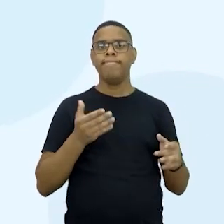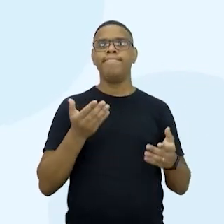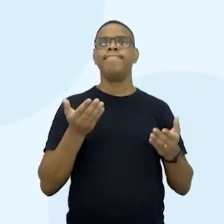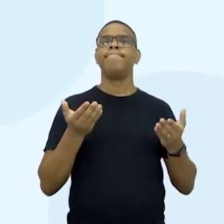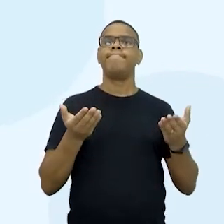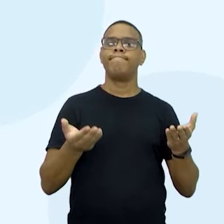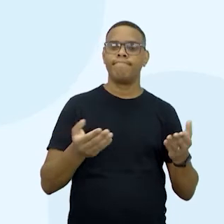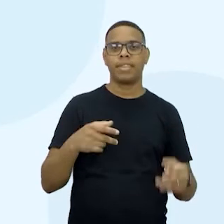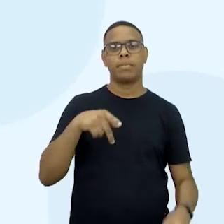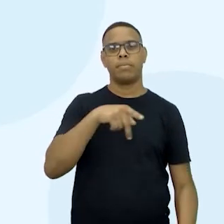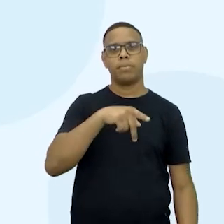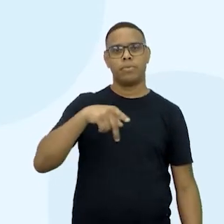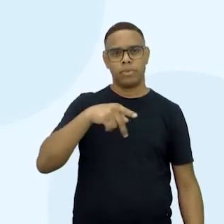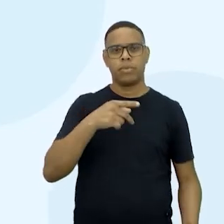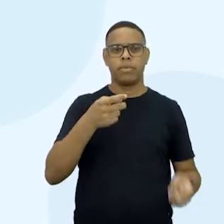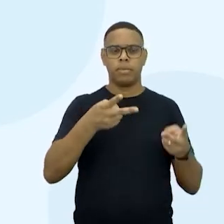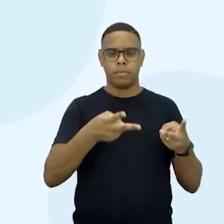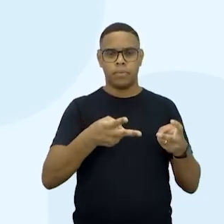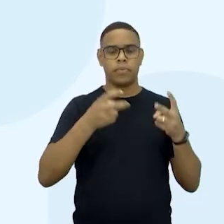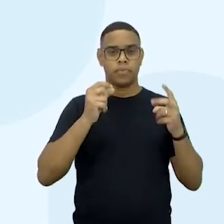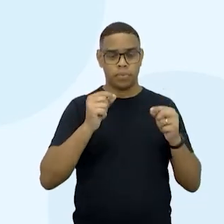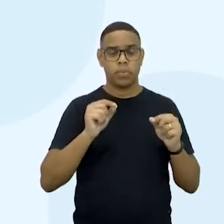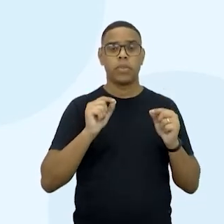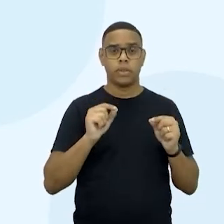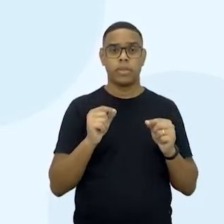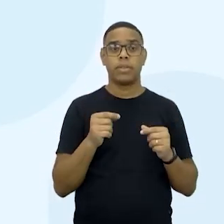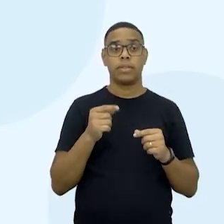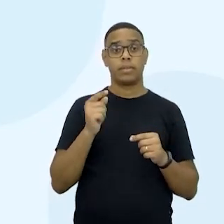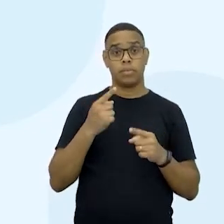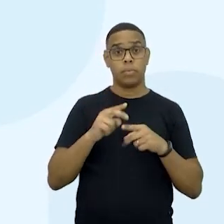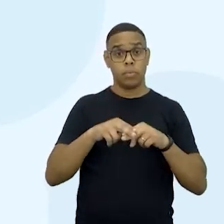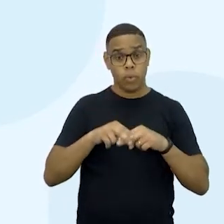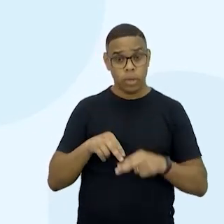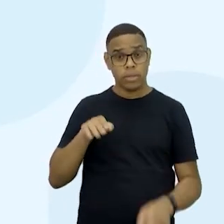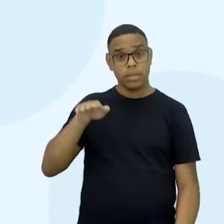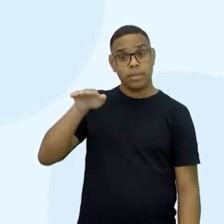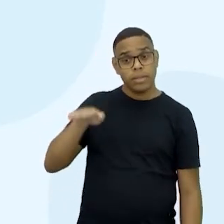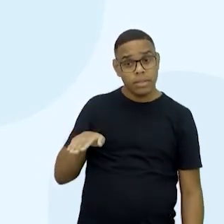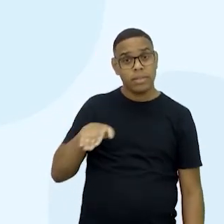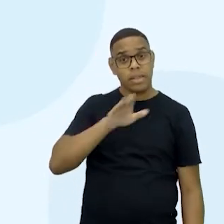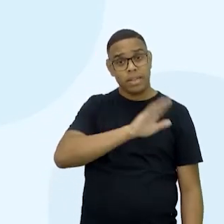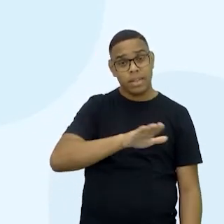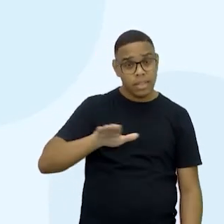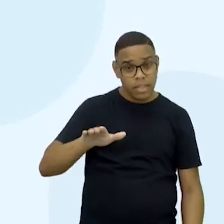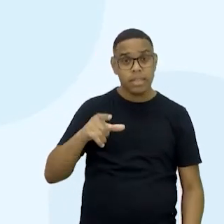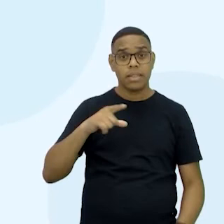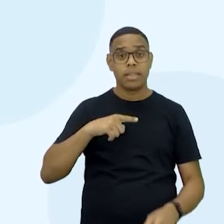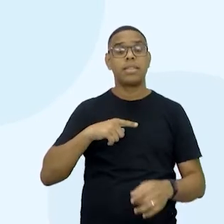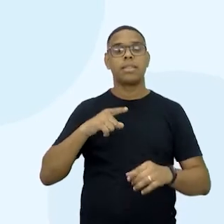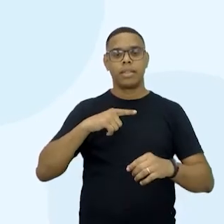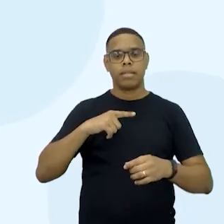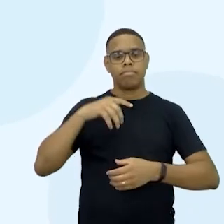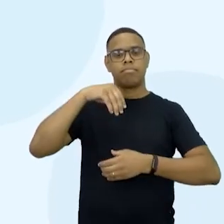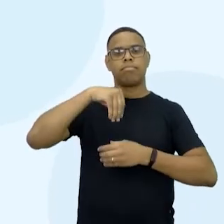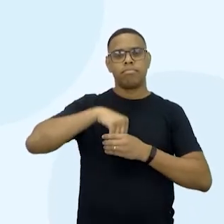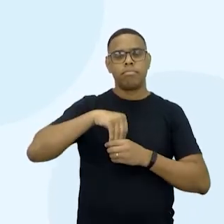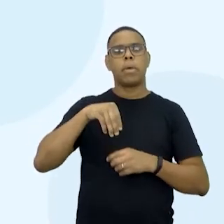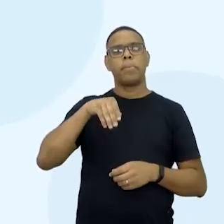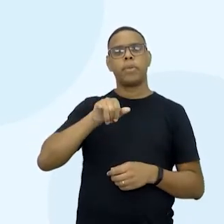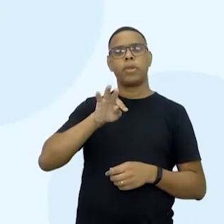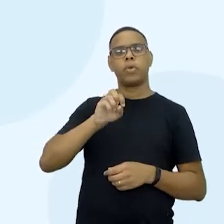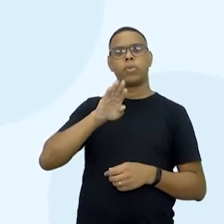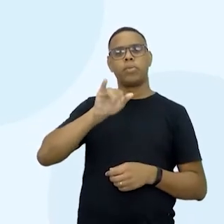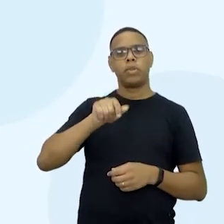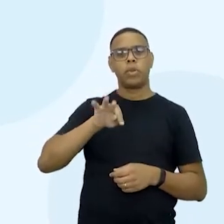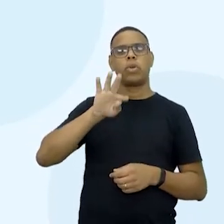isso a não conseguiu determinar que é justamente na infância que a gente então tem a composição da